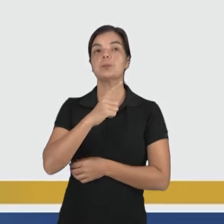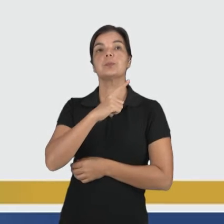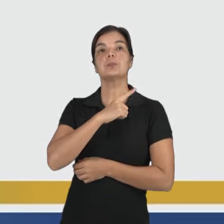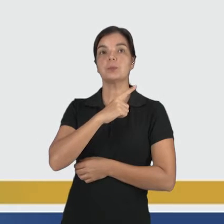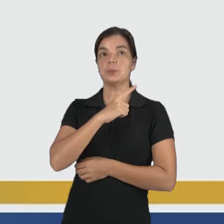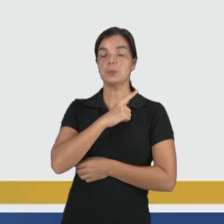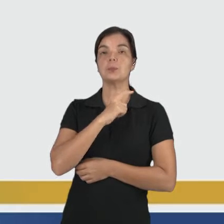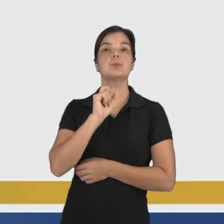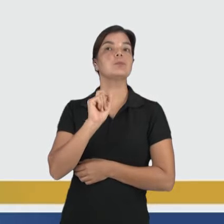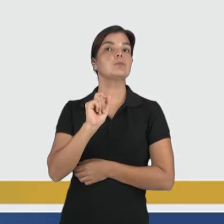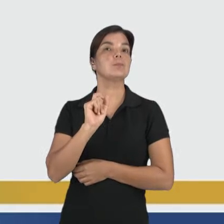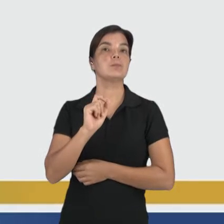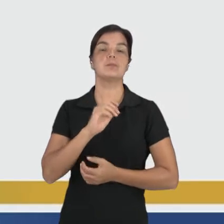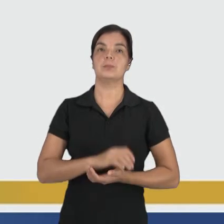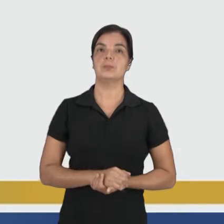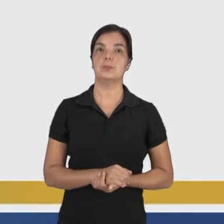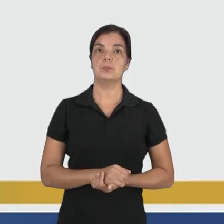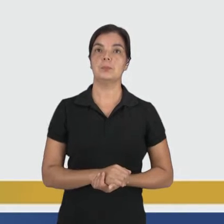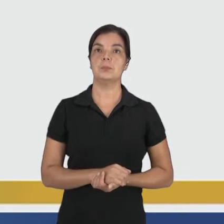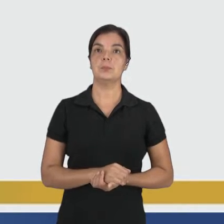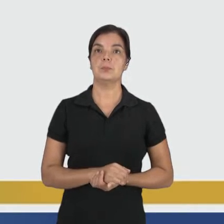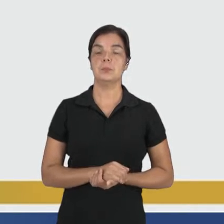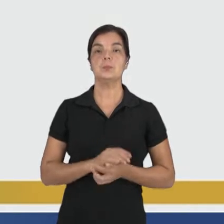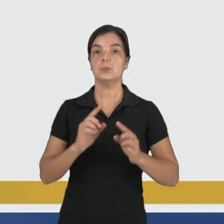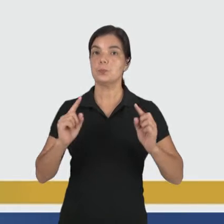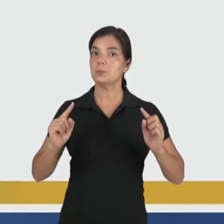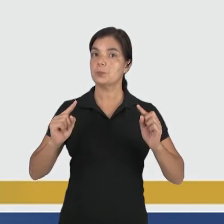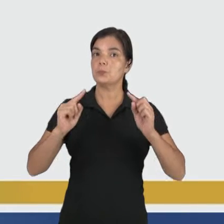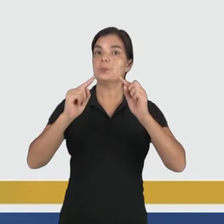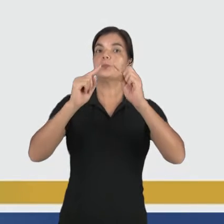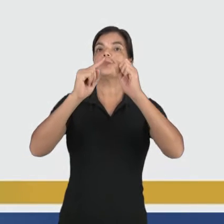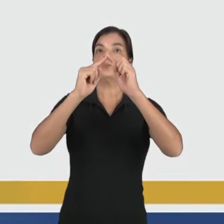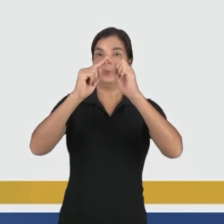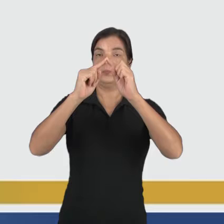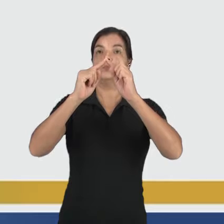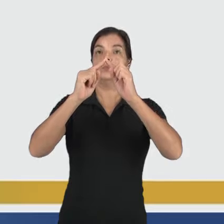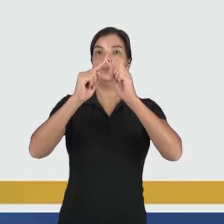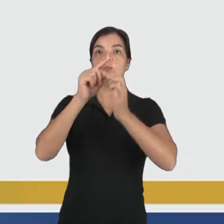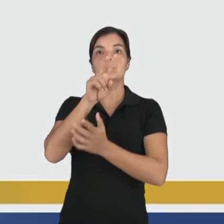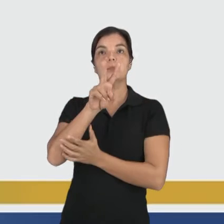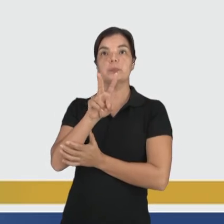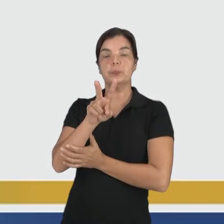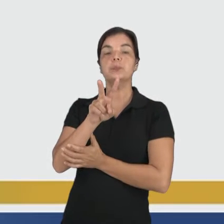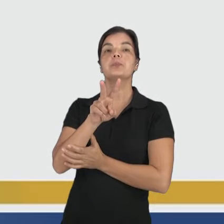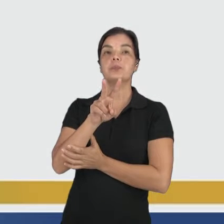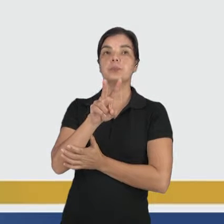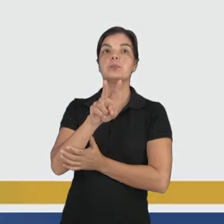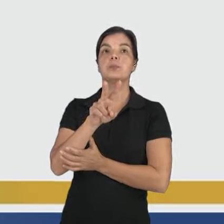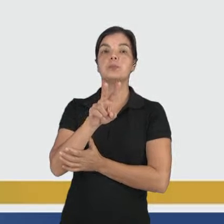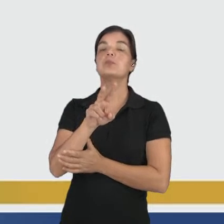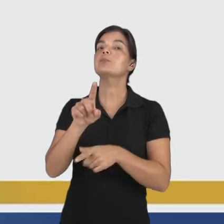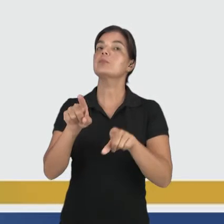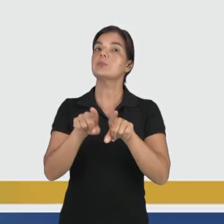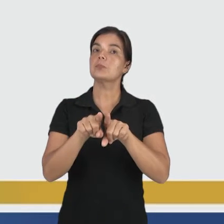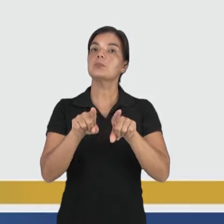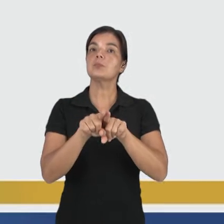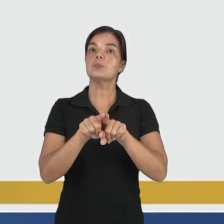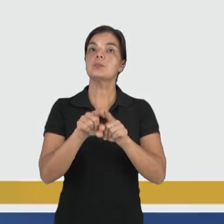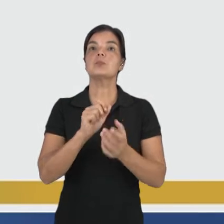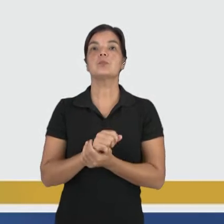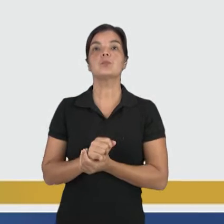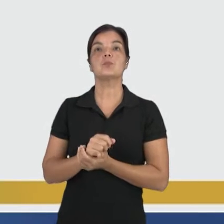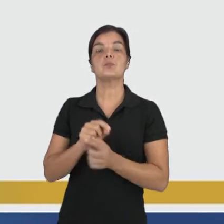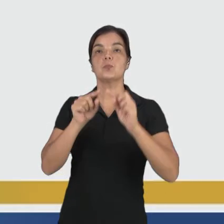aí o seu vértice, ou o ponto V, né? E aí nós temos o ponto